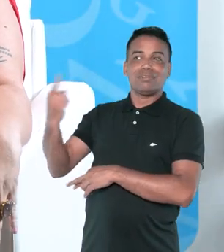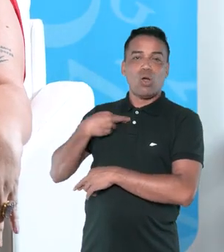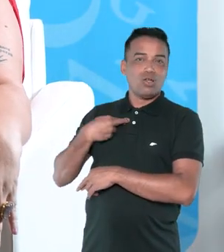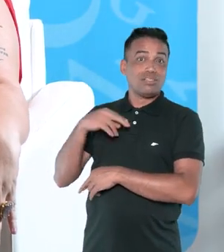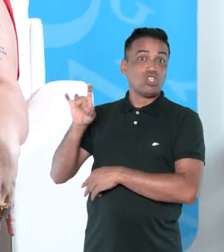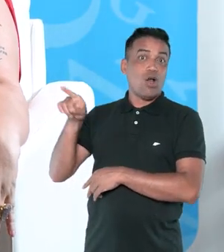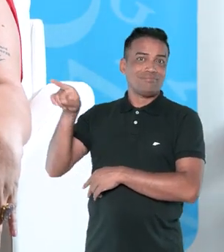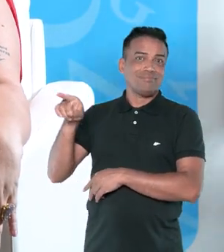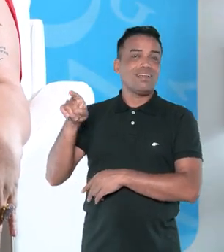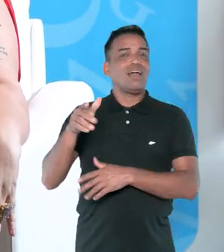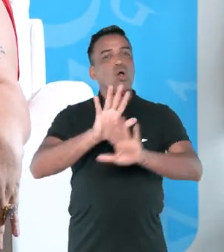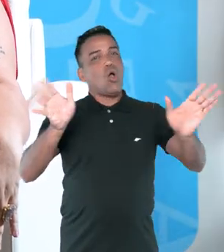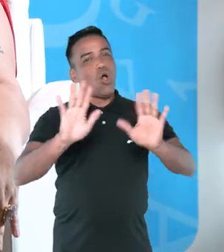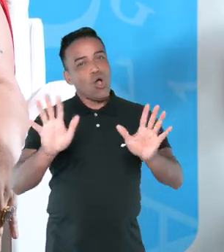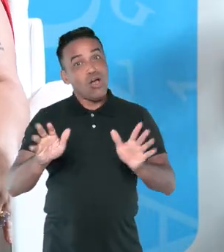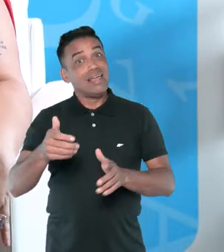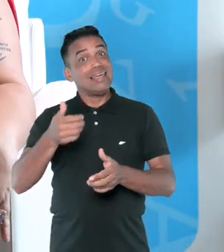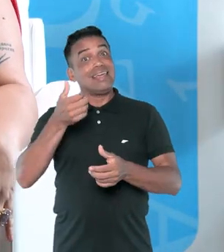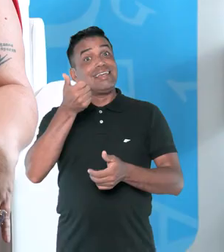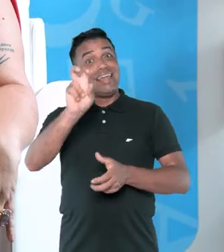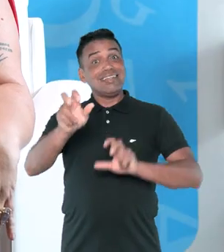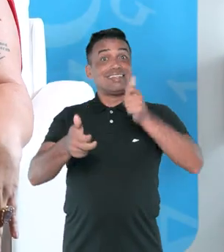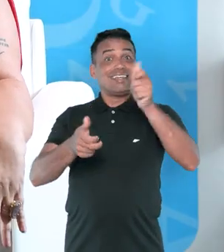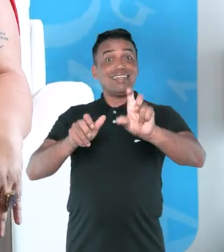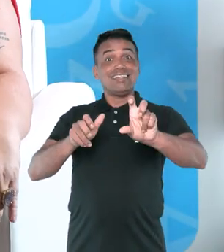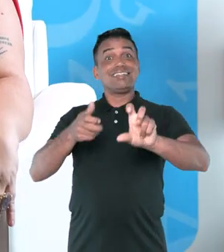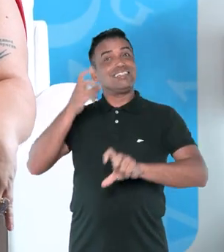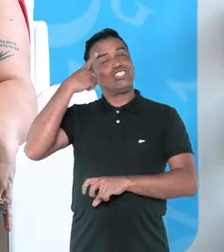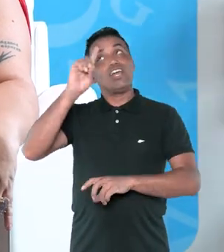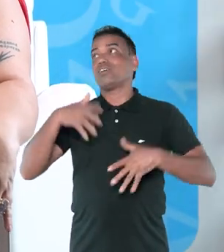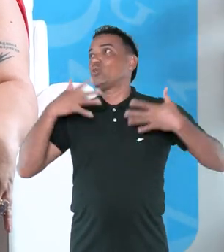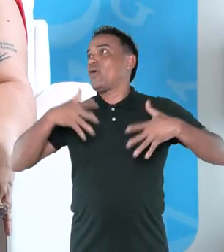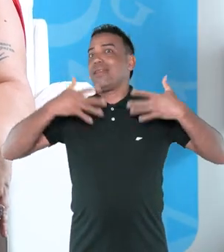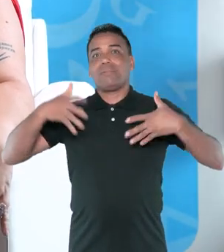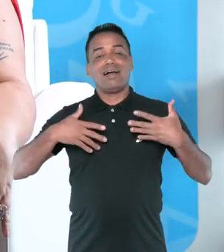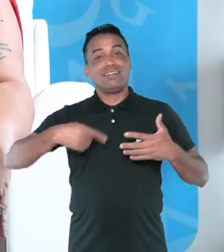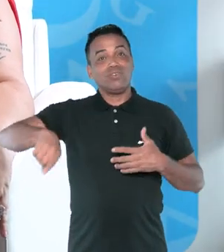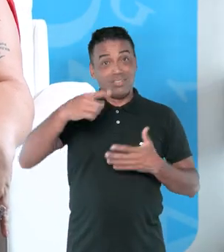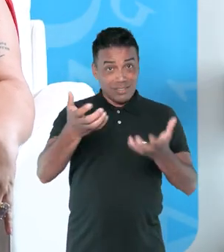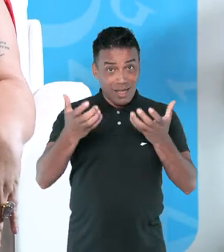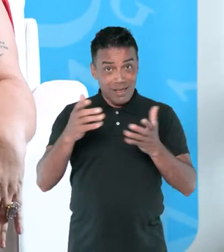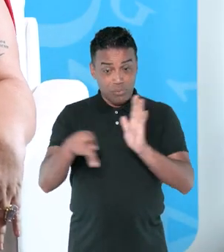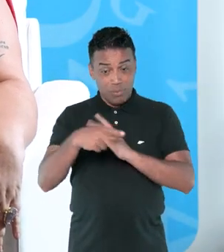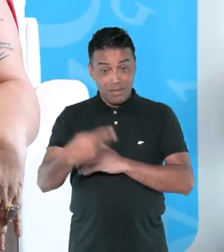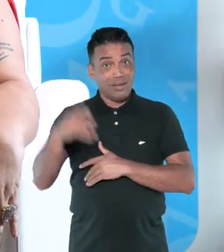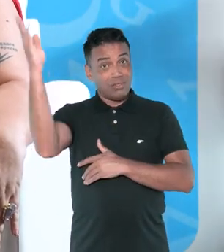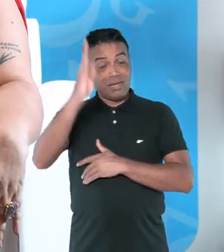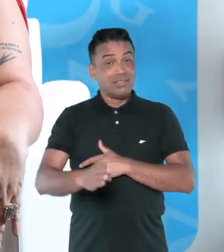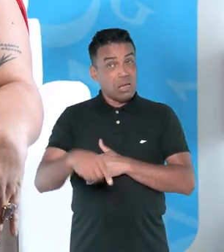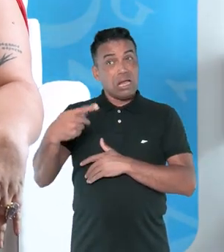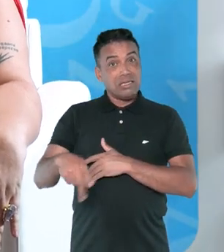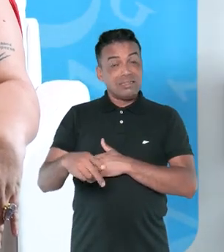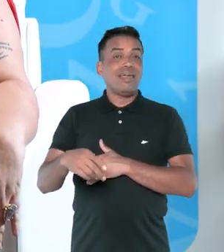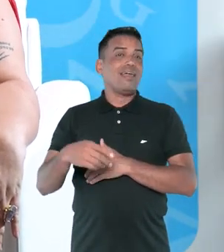tempo, pessoal, faltam só 15 dias, eu estou muito animada e muito dizer que vocês querem alguma coisa do Brasil? Aqui em Fortaleza